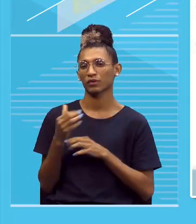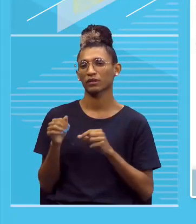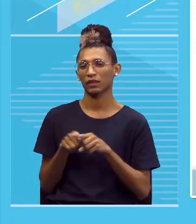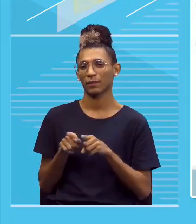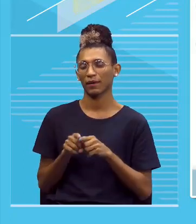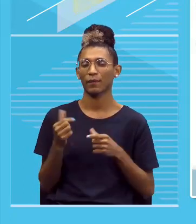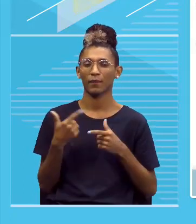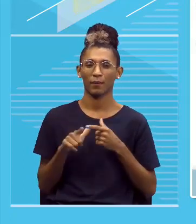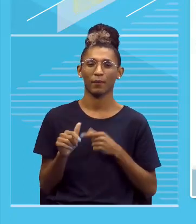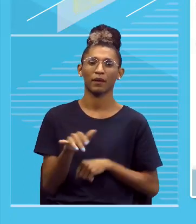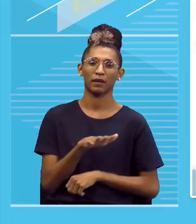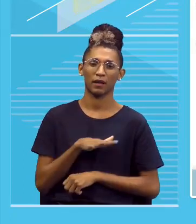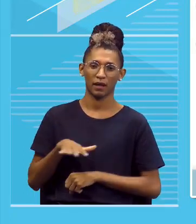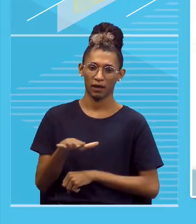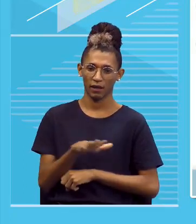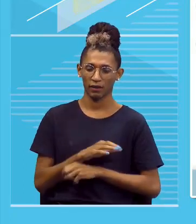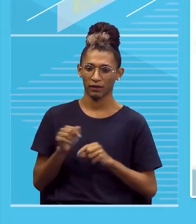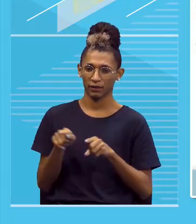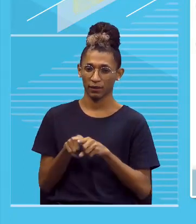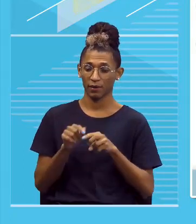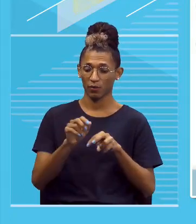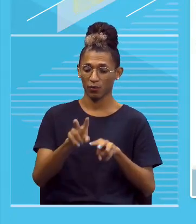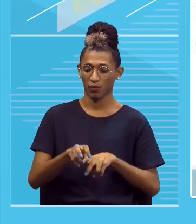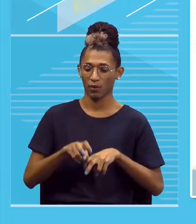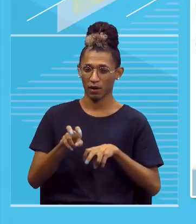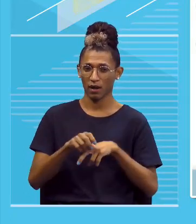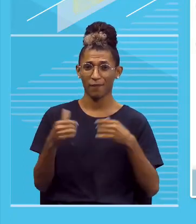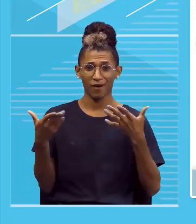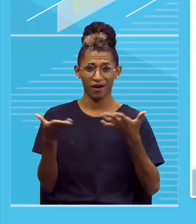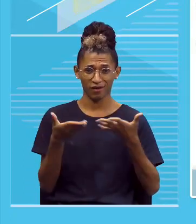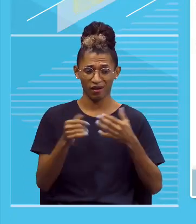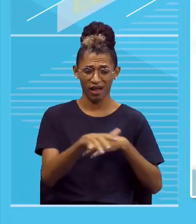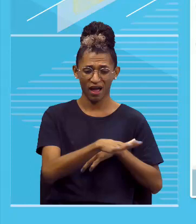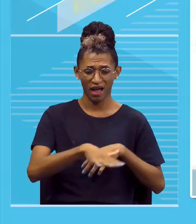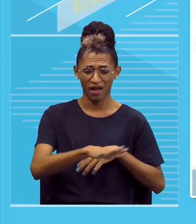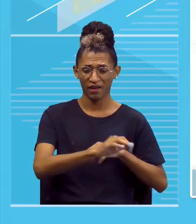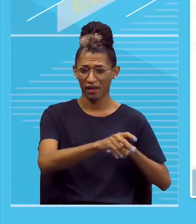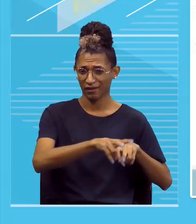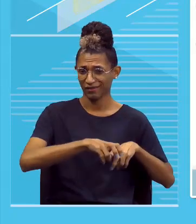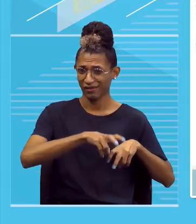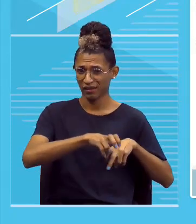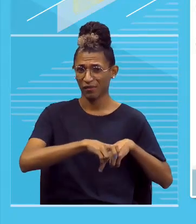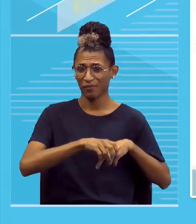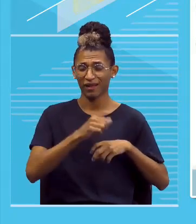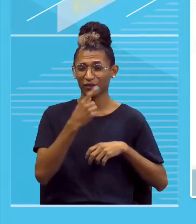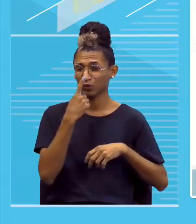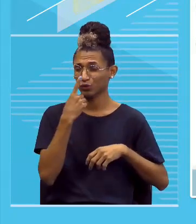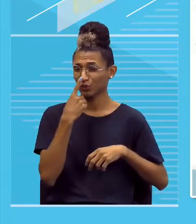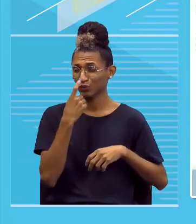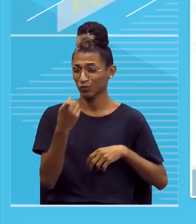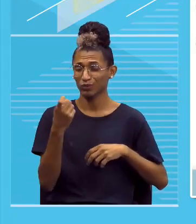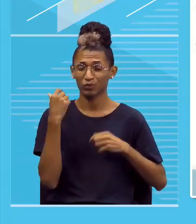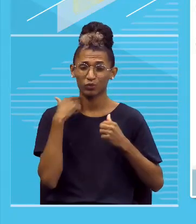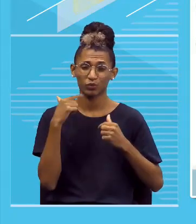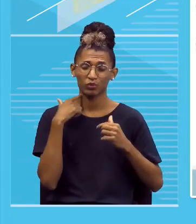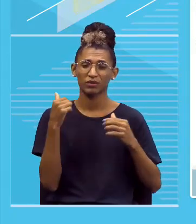ambientais o campo agora está mais poluído lógico sociais